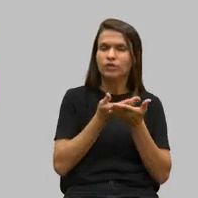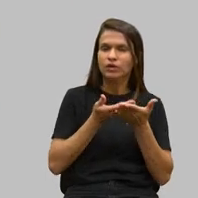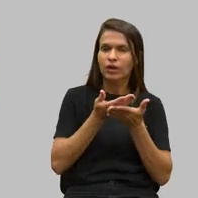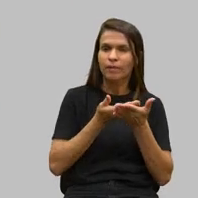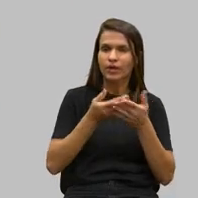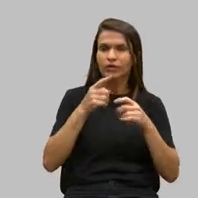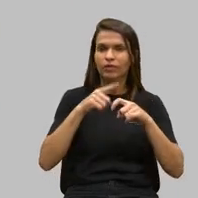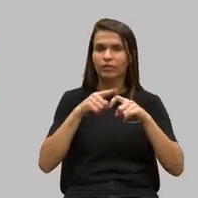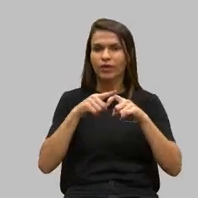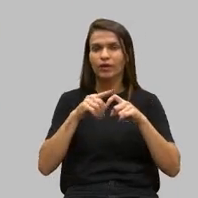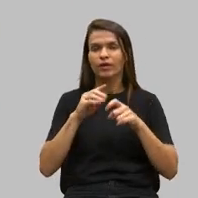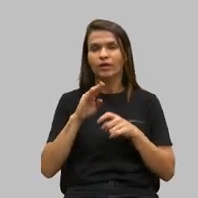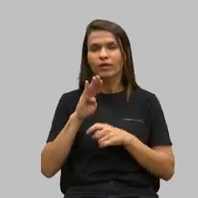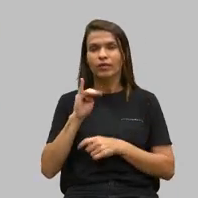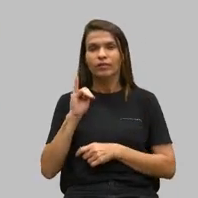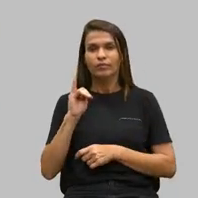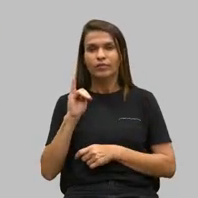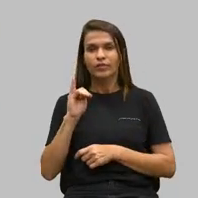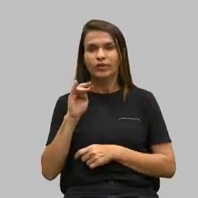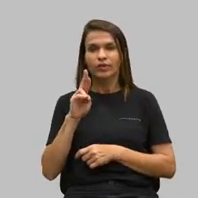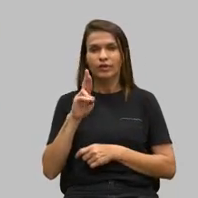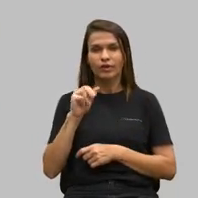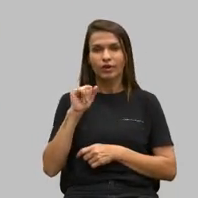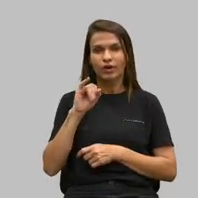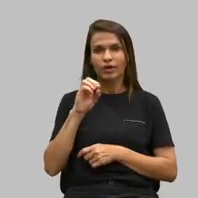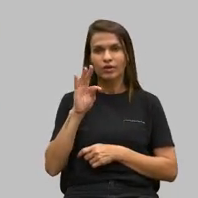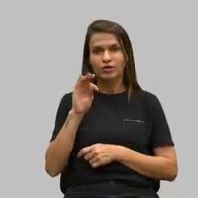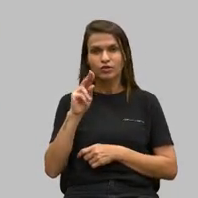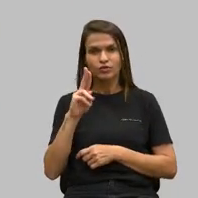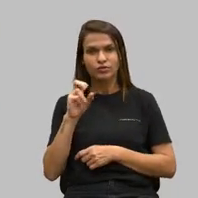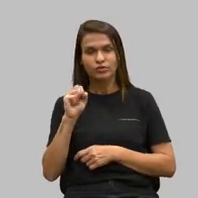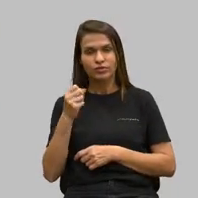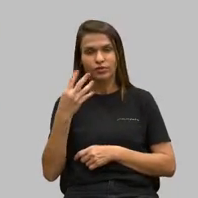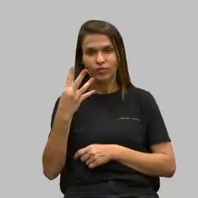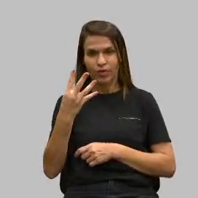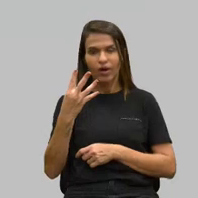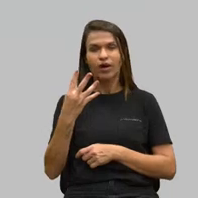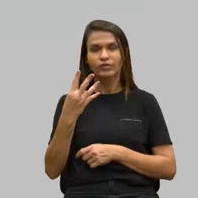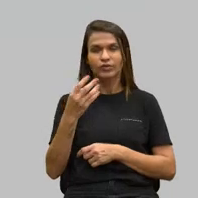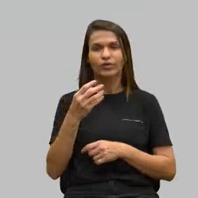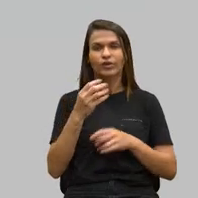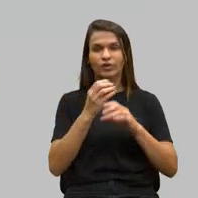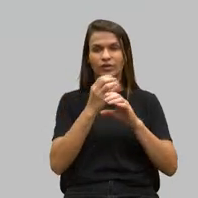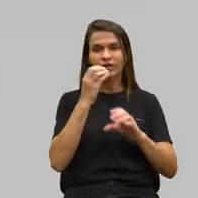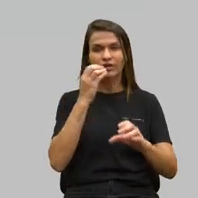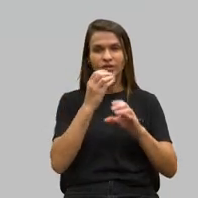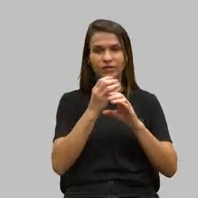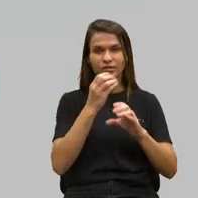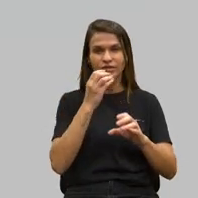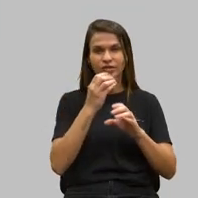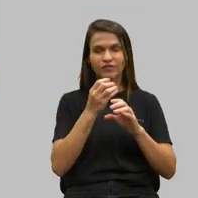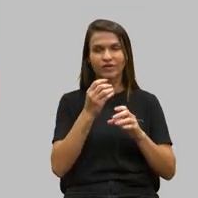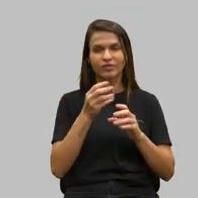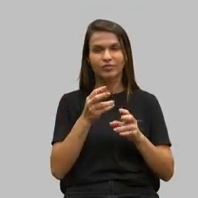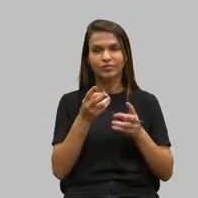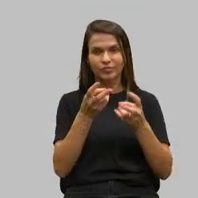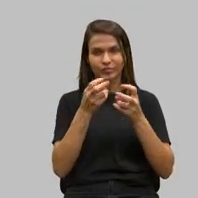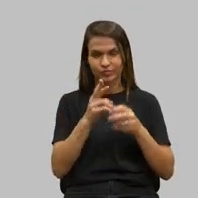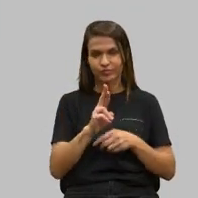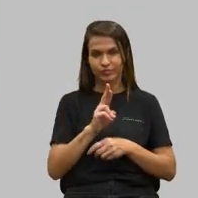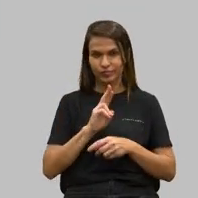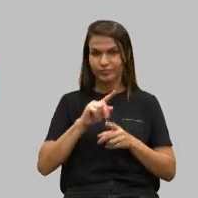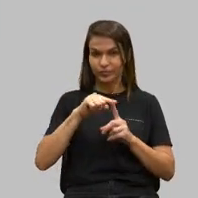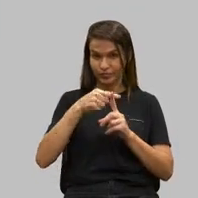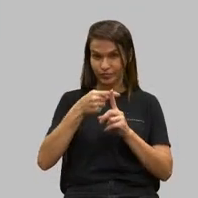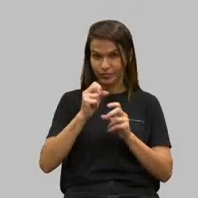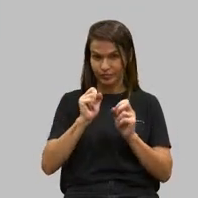-rates 4 e no bi-rates 4 fez o anatomo patológico, a gente vai olhar o resultado do anatomo patológico positivo.